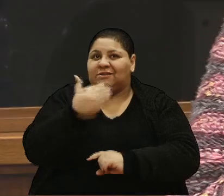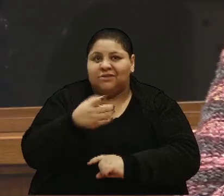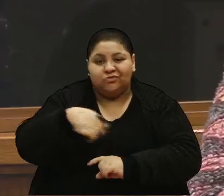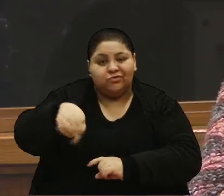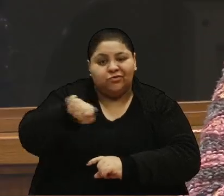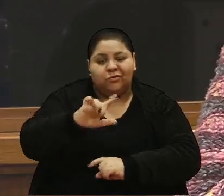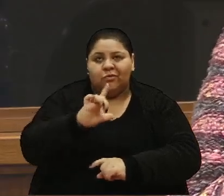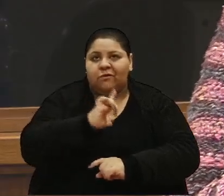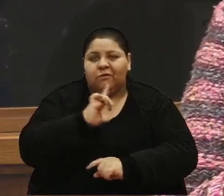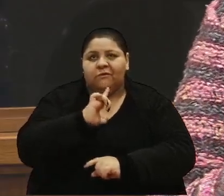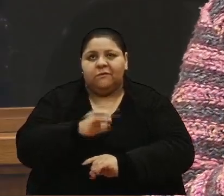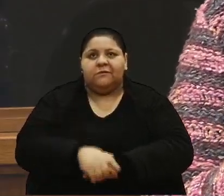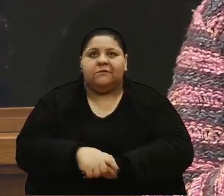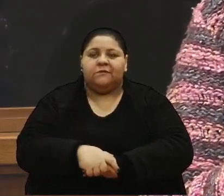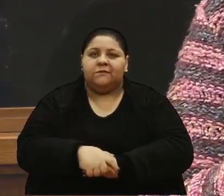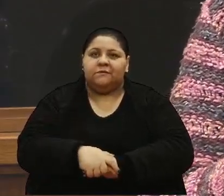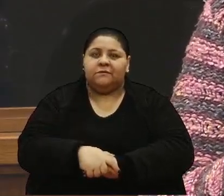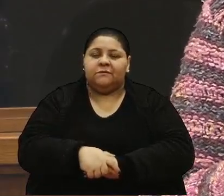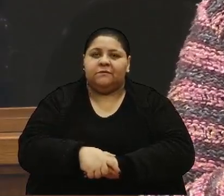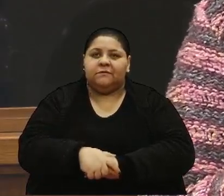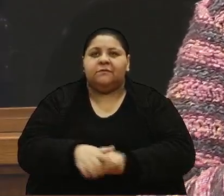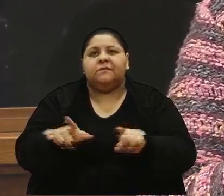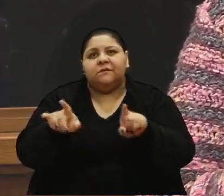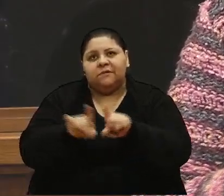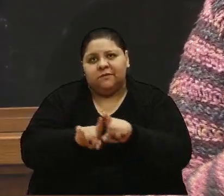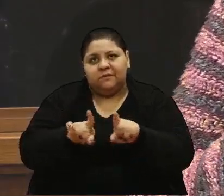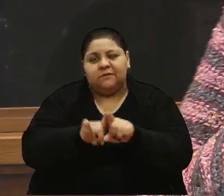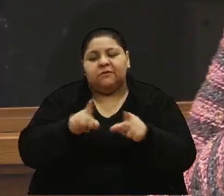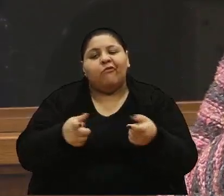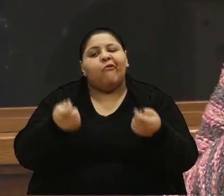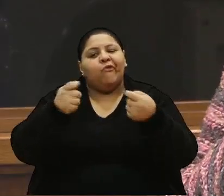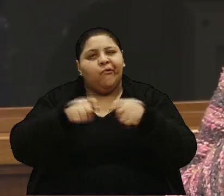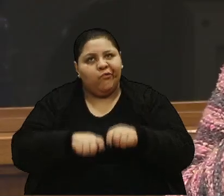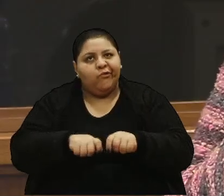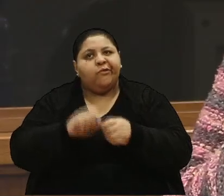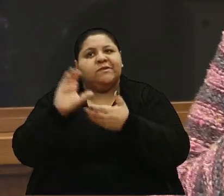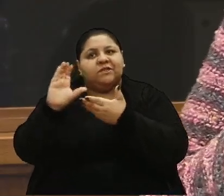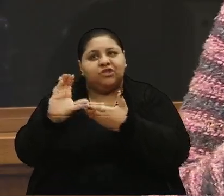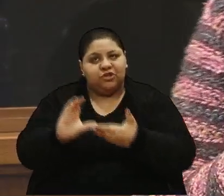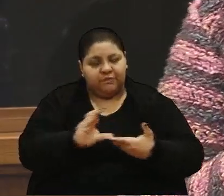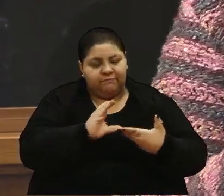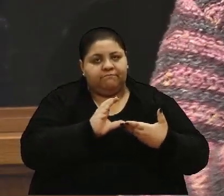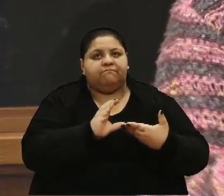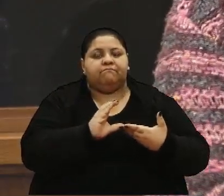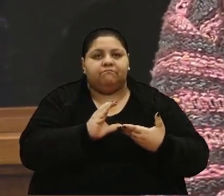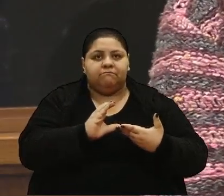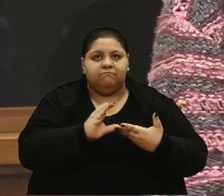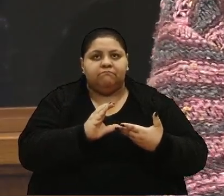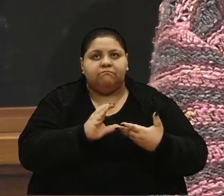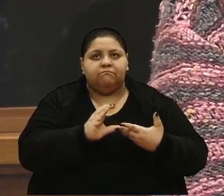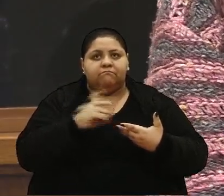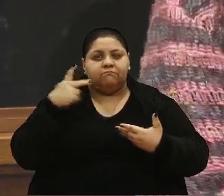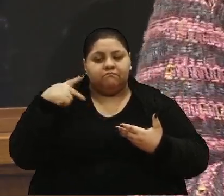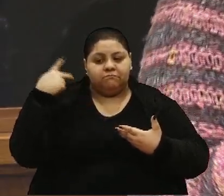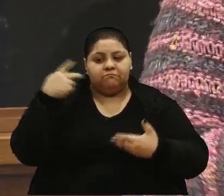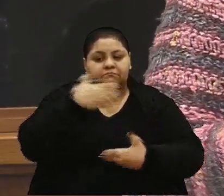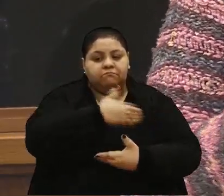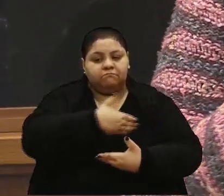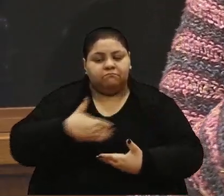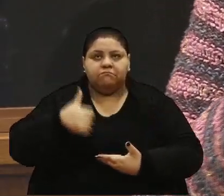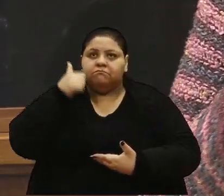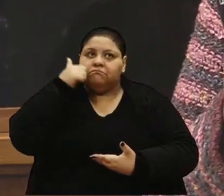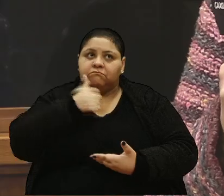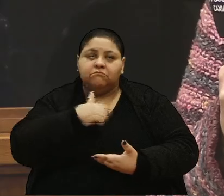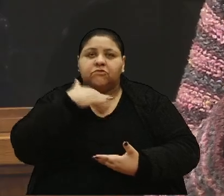não termos... E também, é assim, precisa verbas para as políticas públicas das mulheres. Também